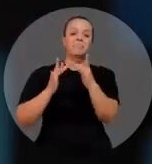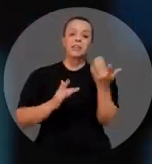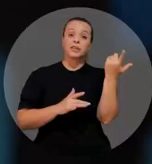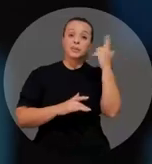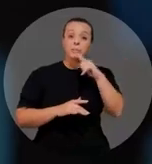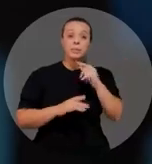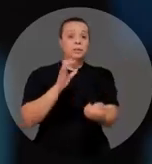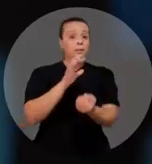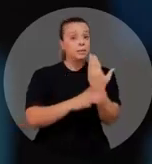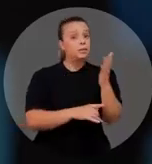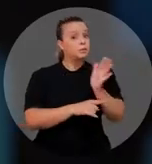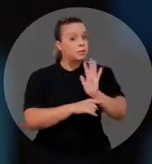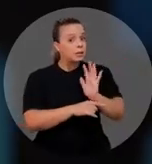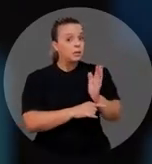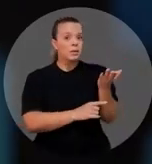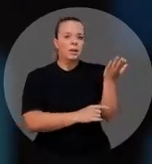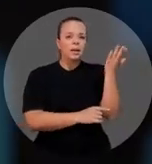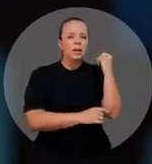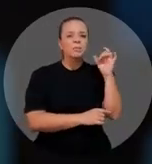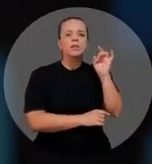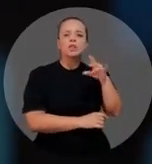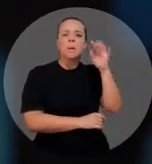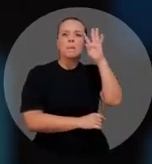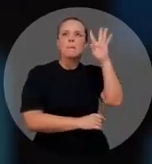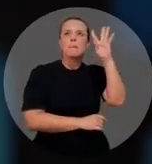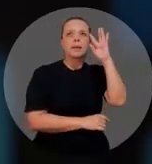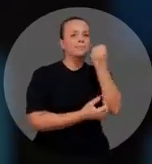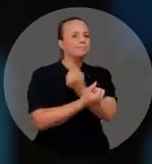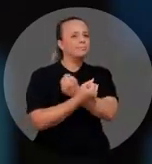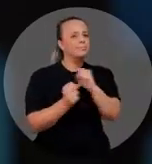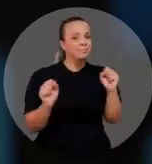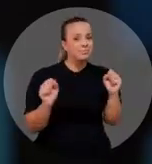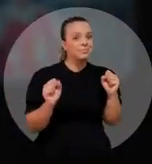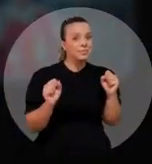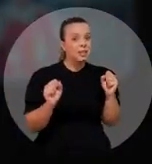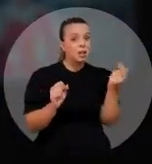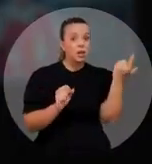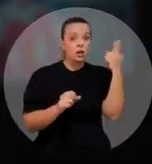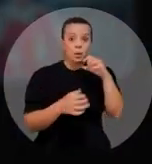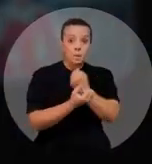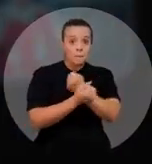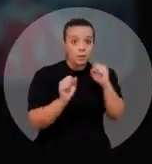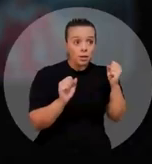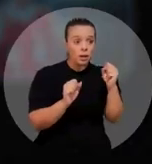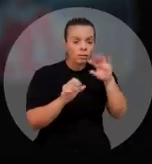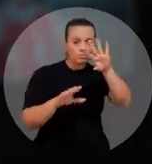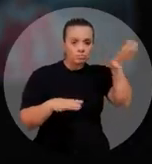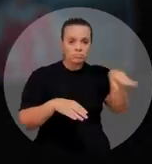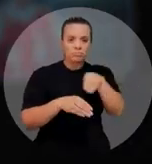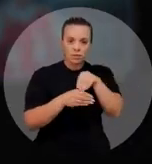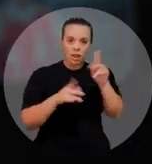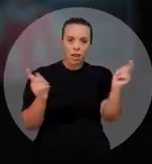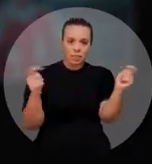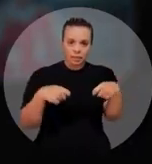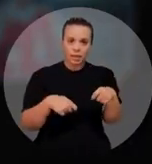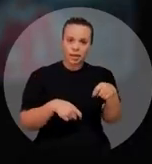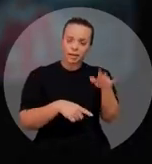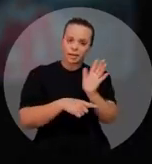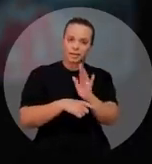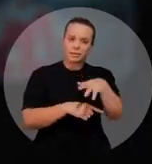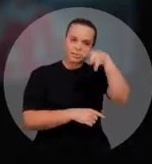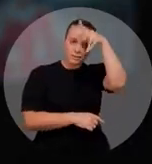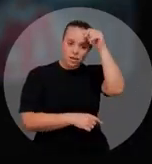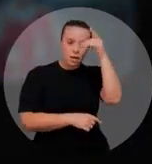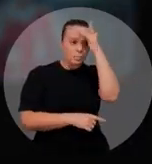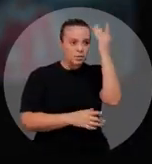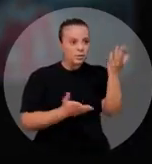para fazer um tipo de cinema que antes era imaginado impossível. Trazer esse impossível pro possível aqui dentro do estado. Trazer mais